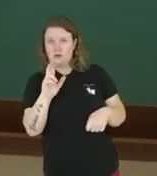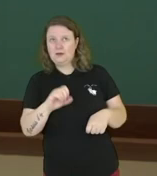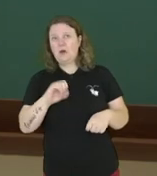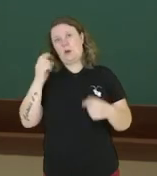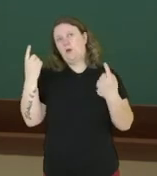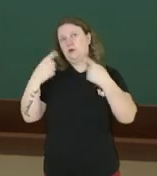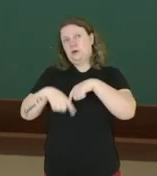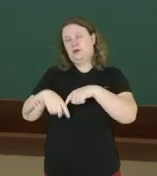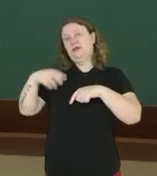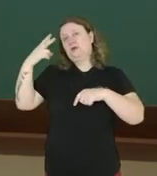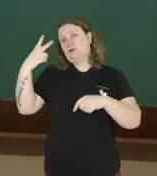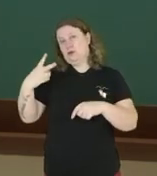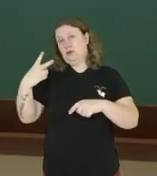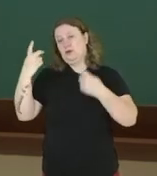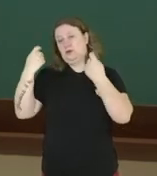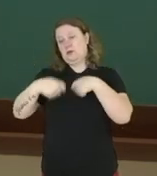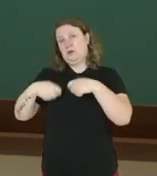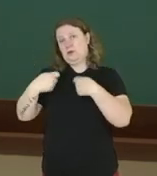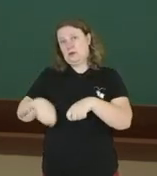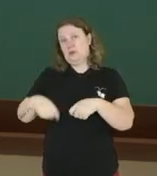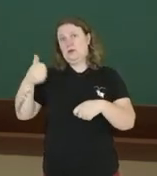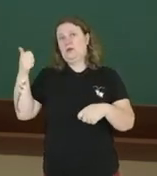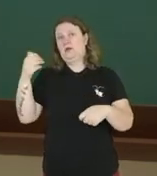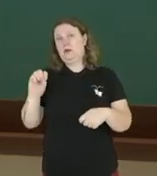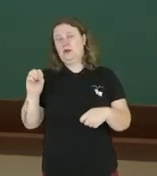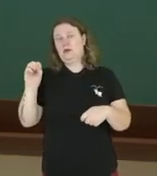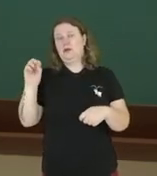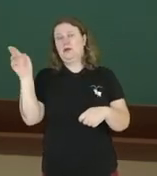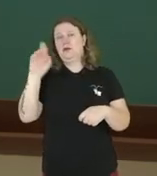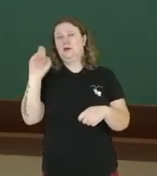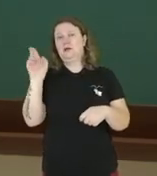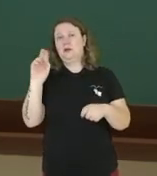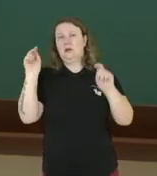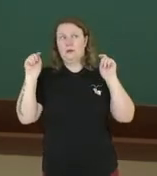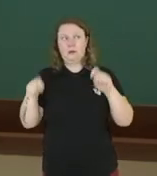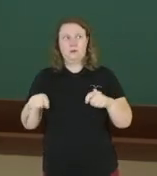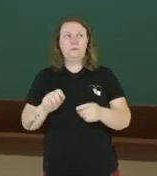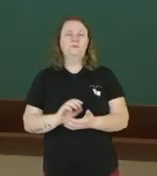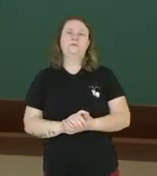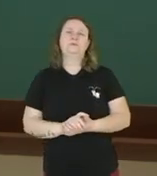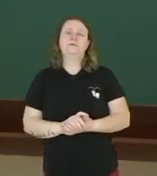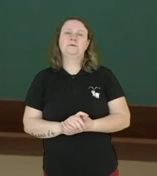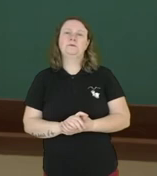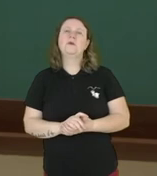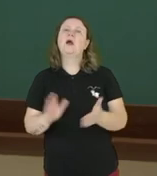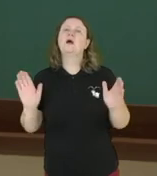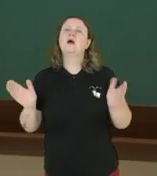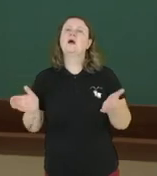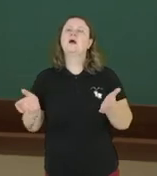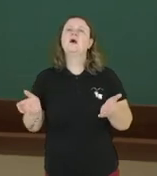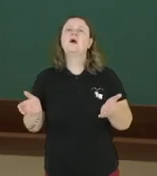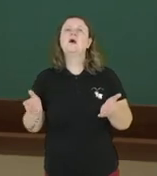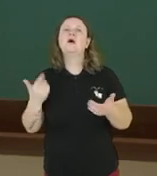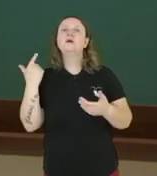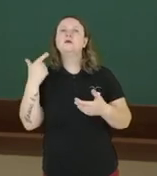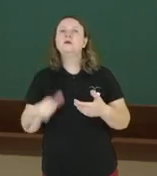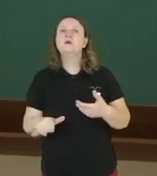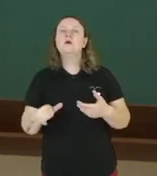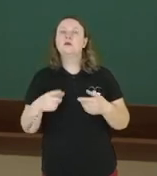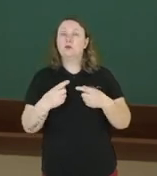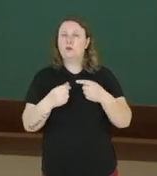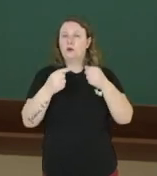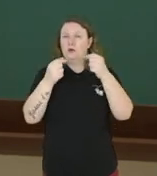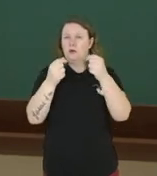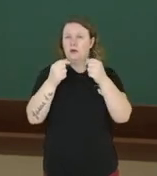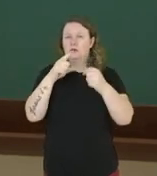2, depois tem que tirar uma nota de 10 para poder fechar, ok? Então, vamos lá. Após a primeira nota,